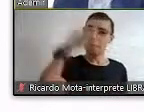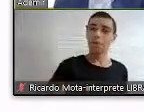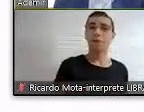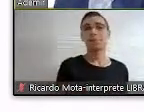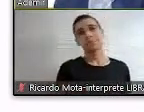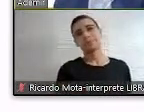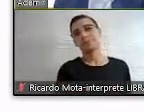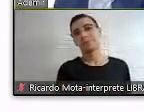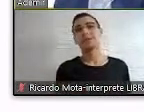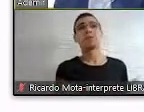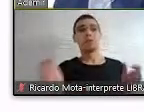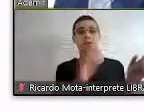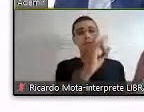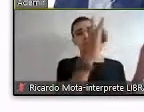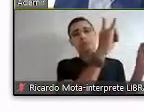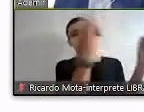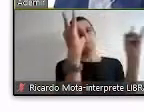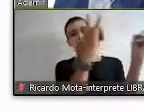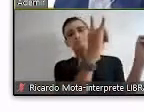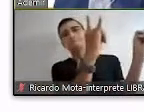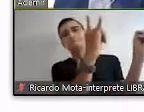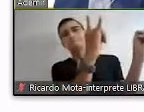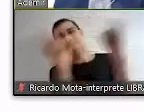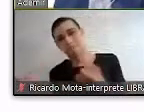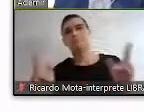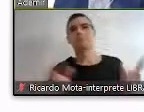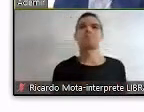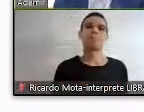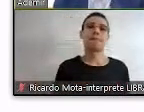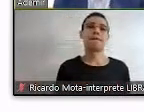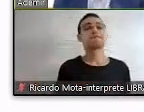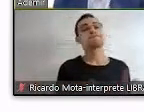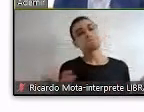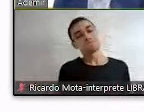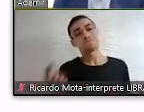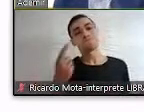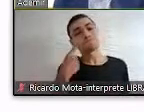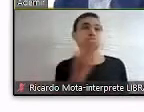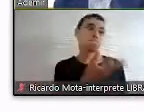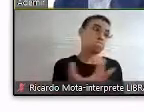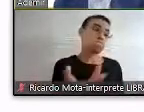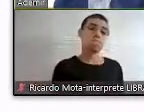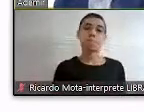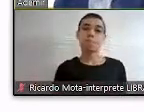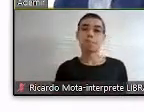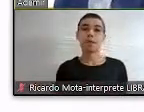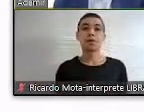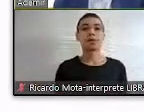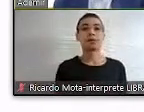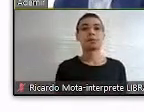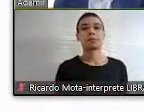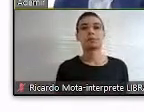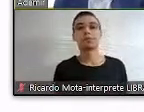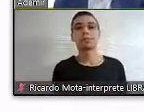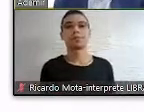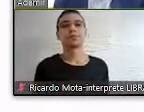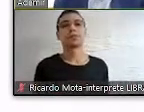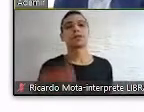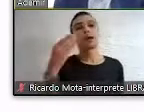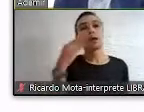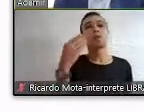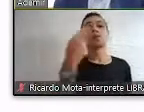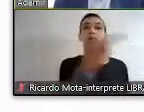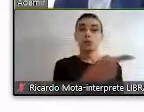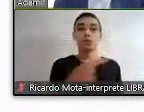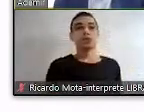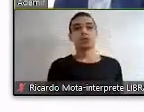comprometer. Então, a hipótese mais provável, na realidade, isso foi transferida, essa responsabilidade ao poder municipal lá